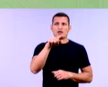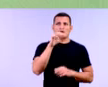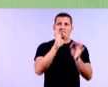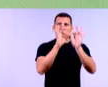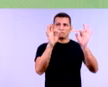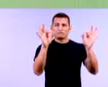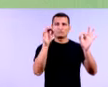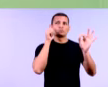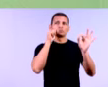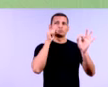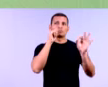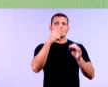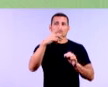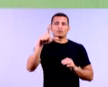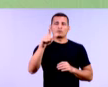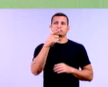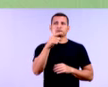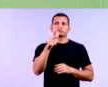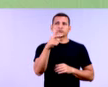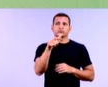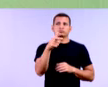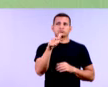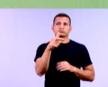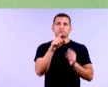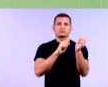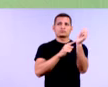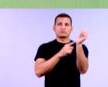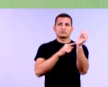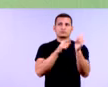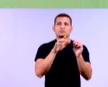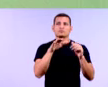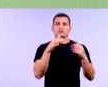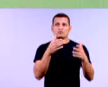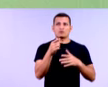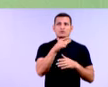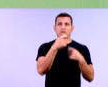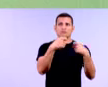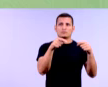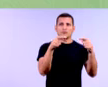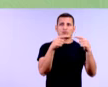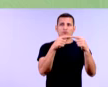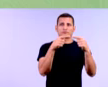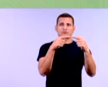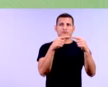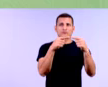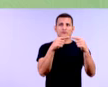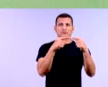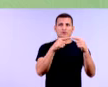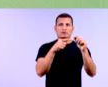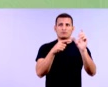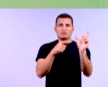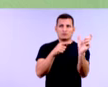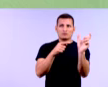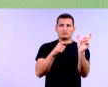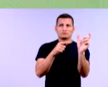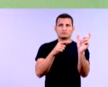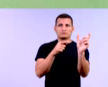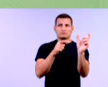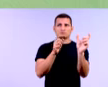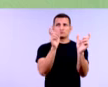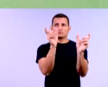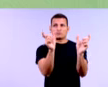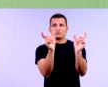plural. e no plural, e eu não tenho a preposição. Então, ela tem que combinar, esse anexo tem que combinar com